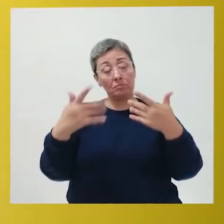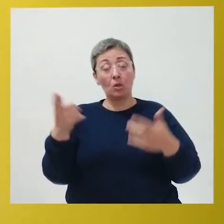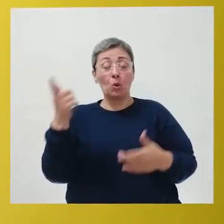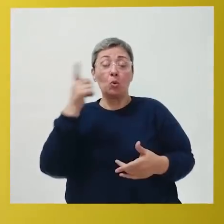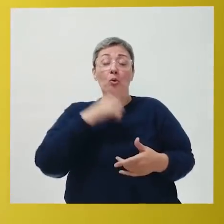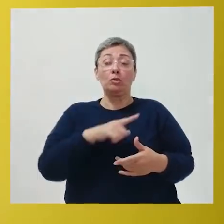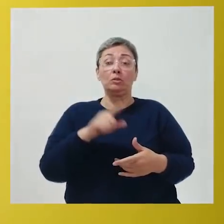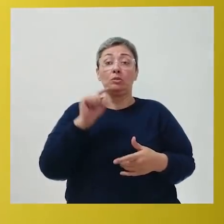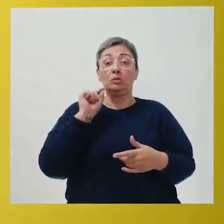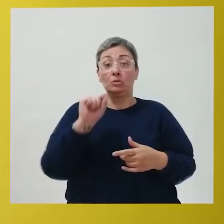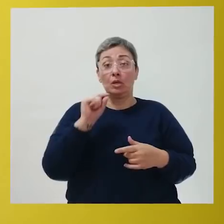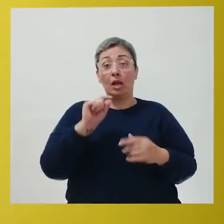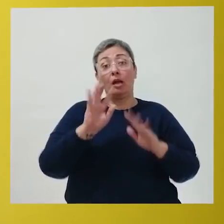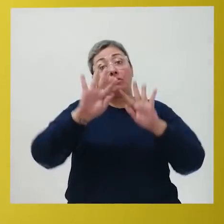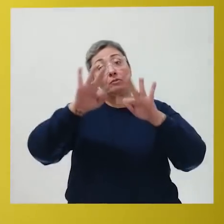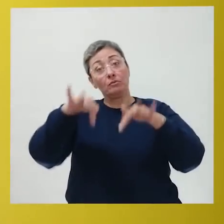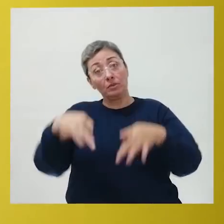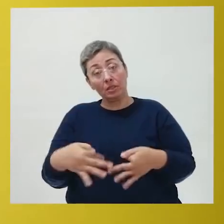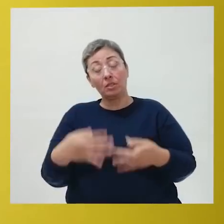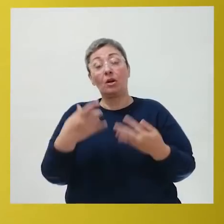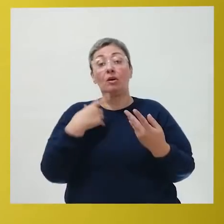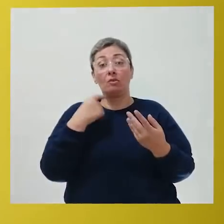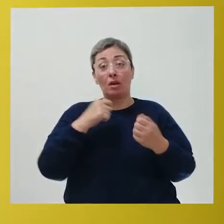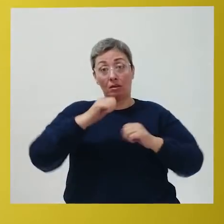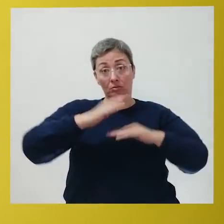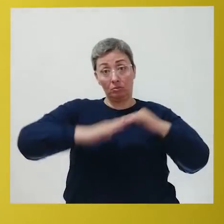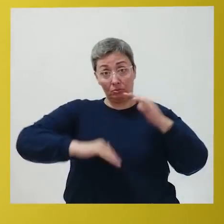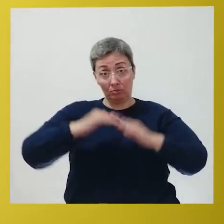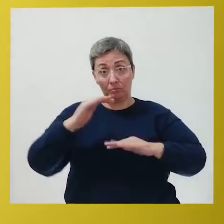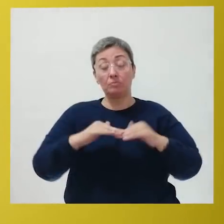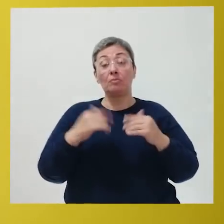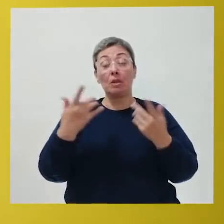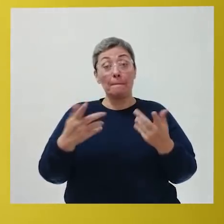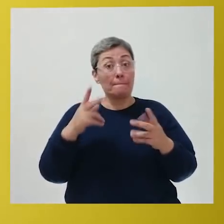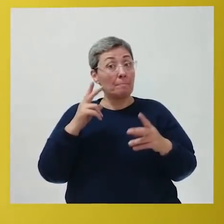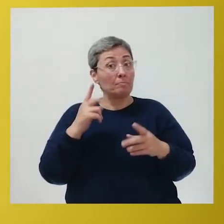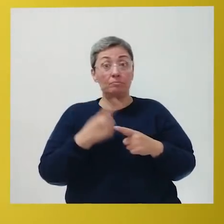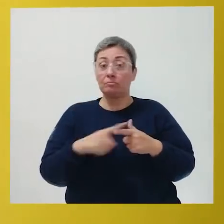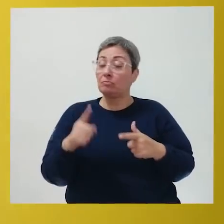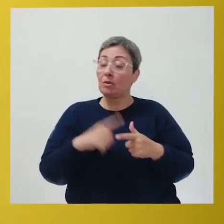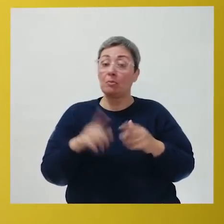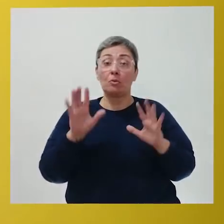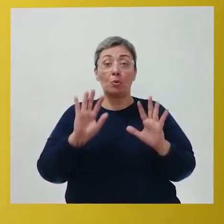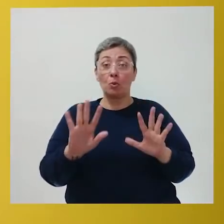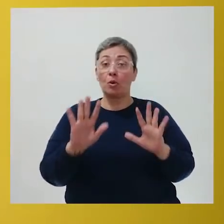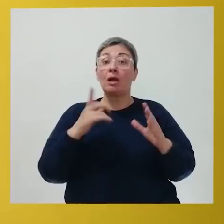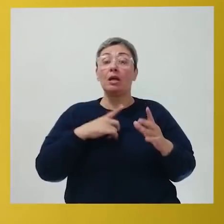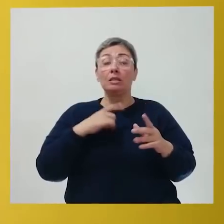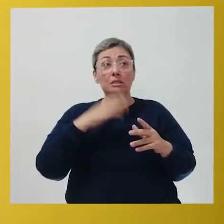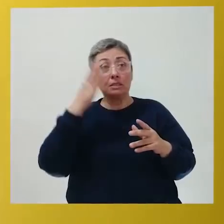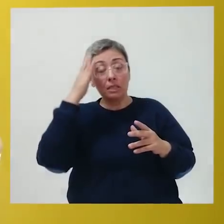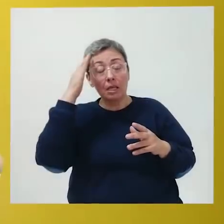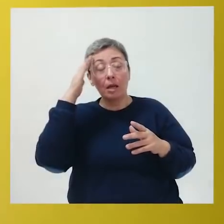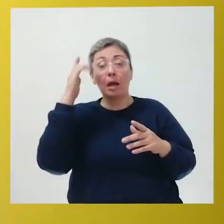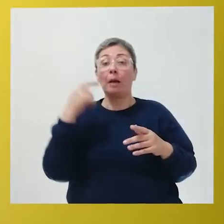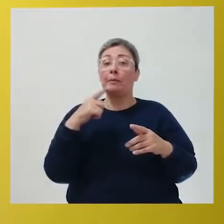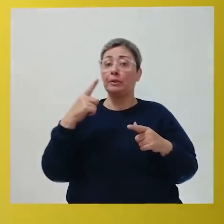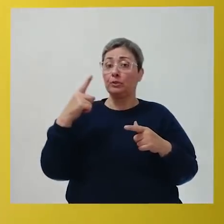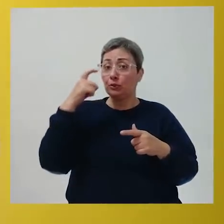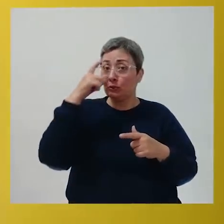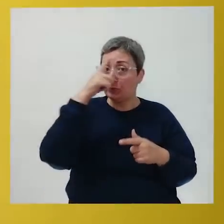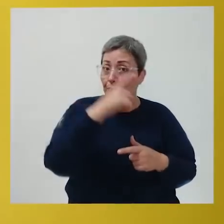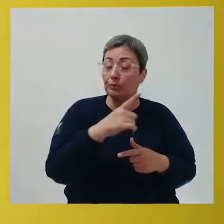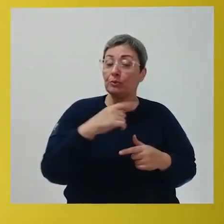criança consiga finalizar essa atividade. Mesmo que nós sabemos que ainda é uma